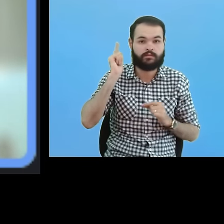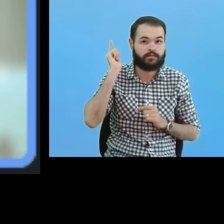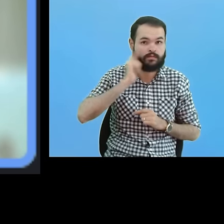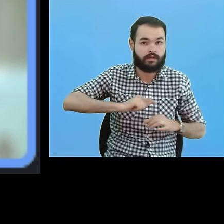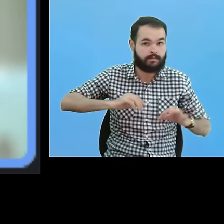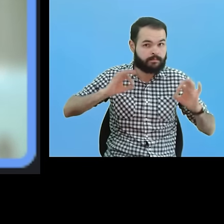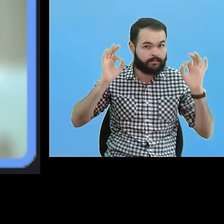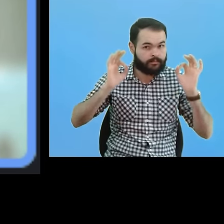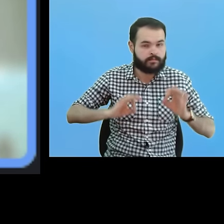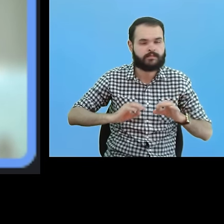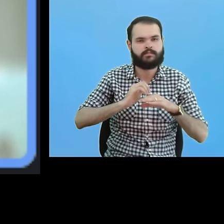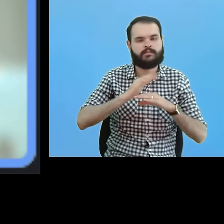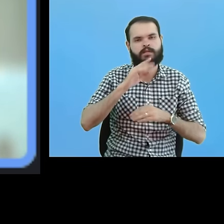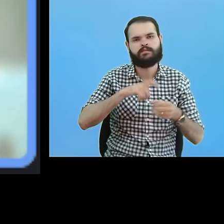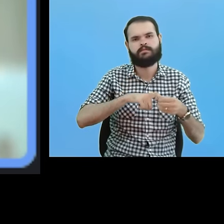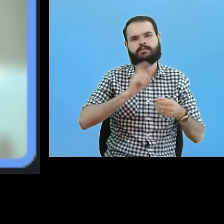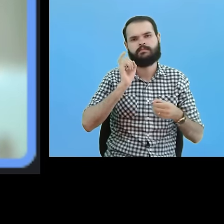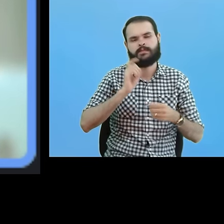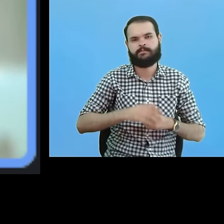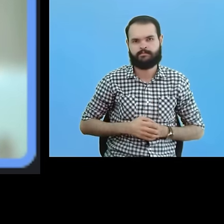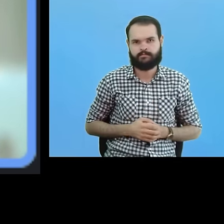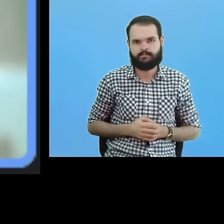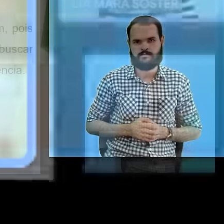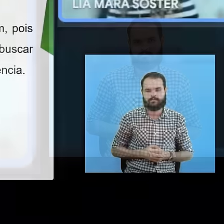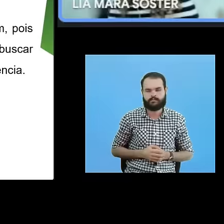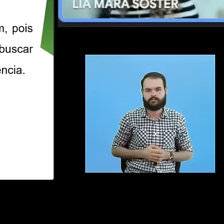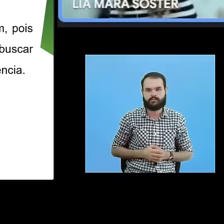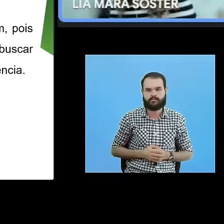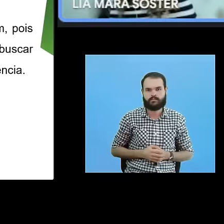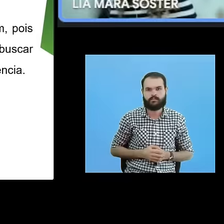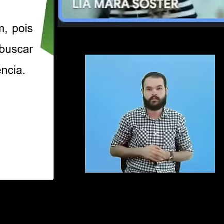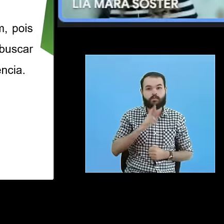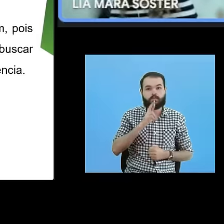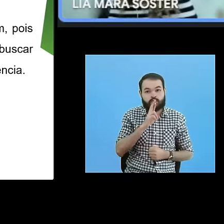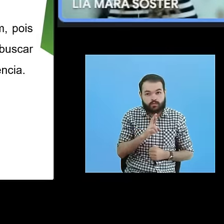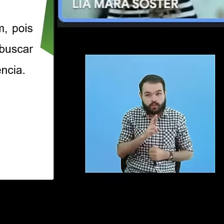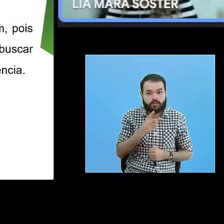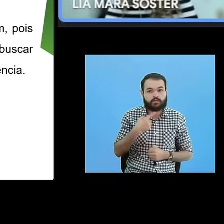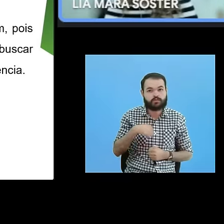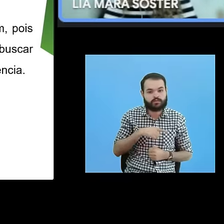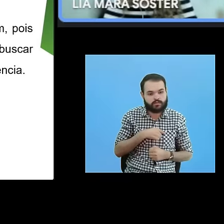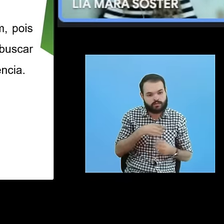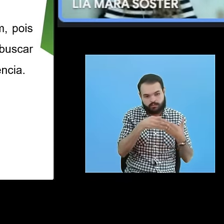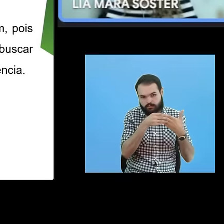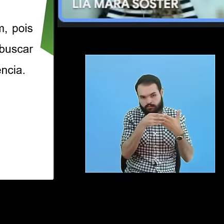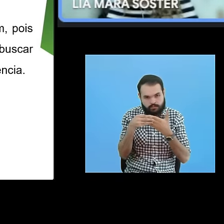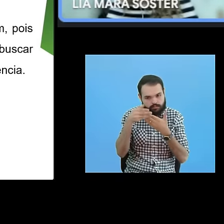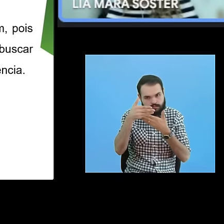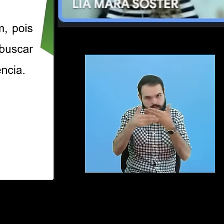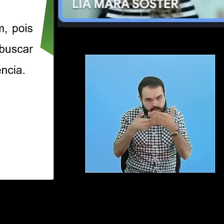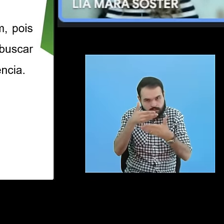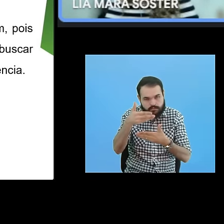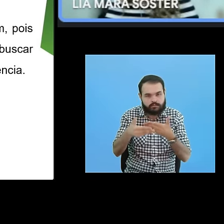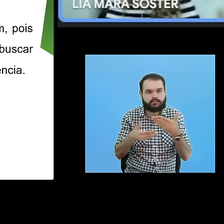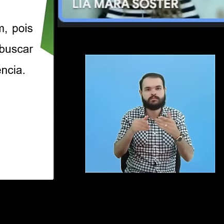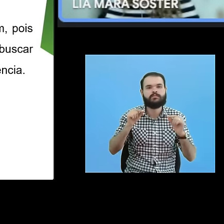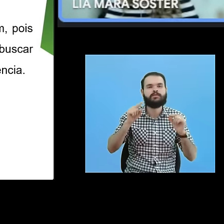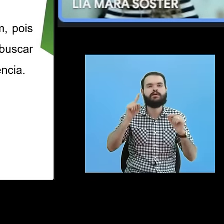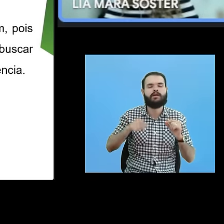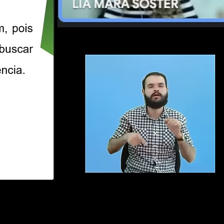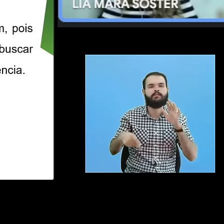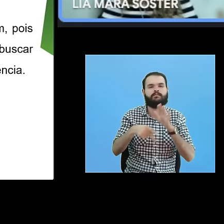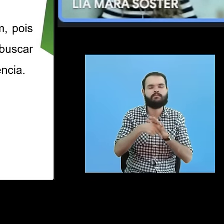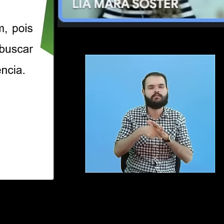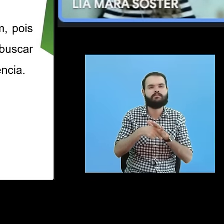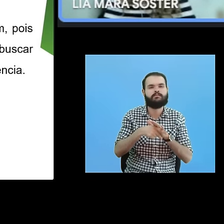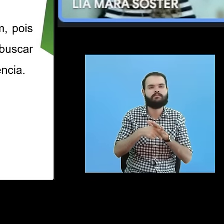consigam ser mais independentes. Então, os resultados que nós temos acompanhado com o passar do tempo é realmente